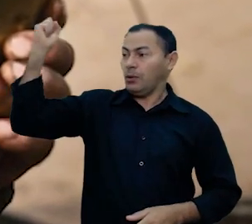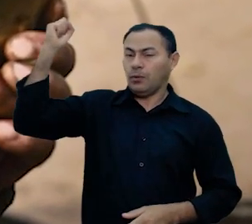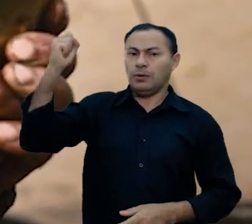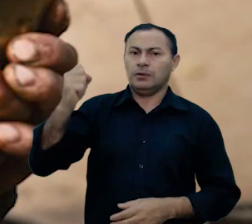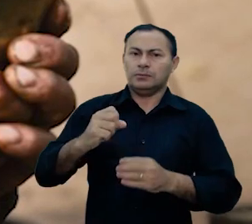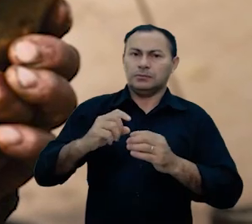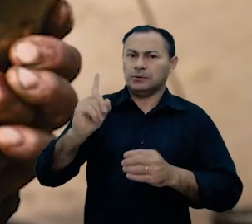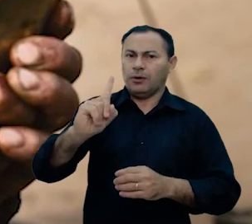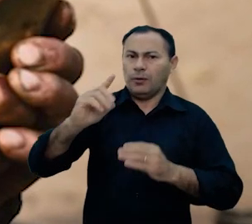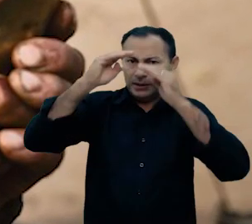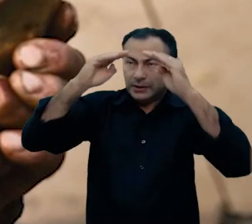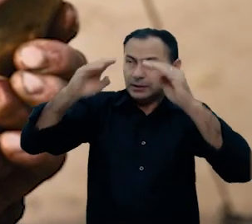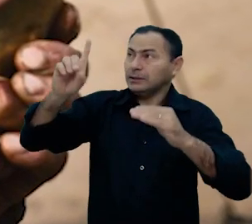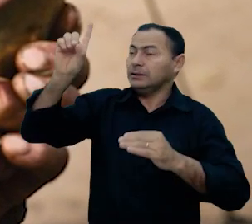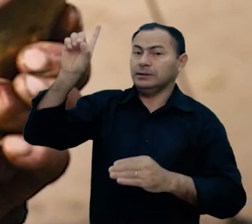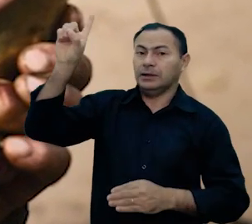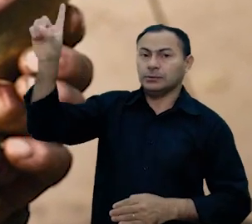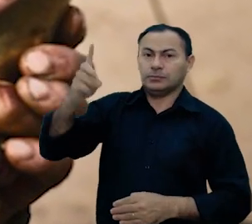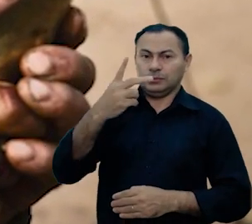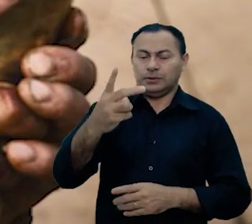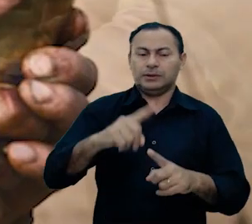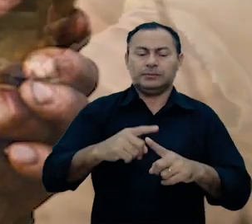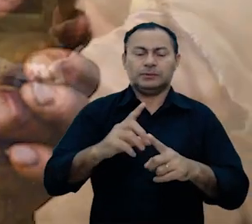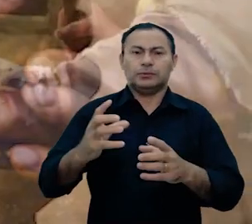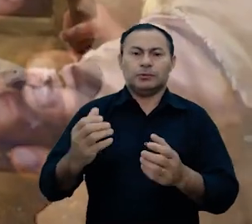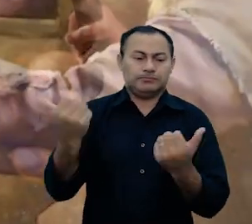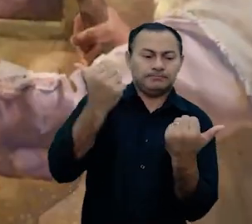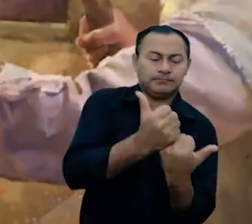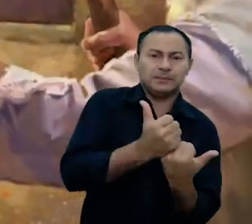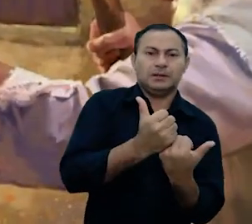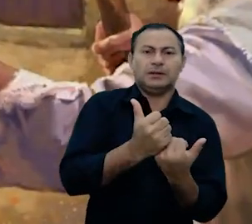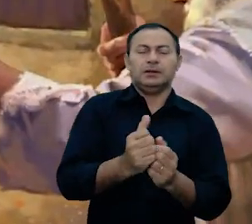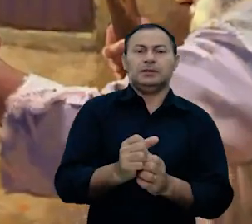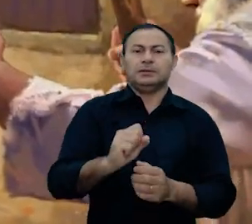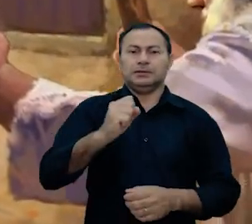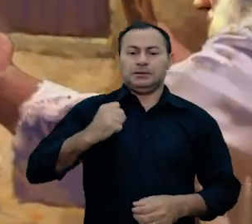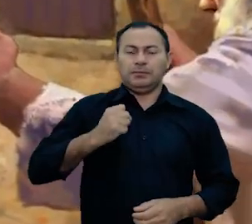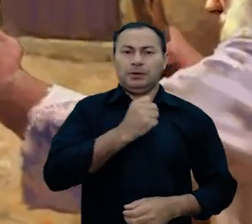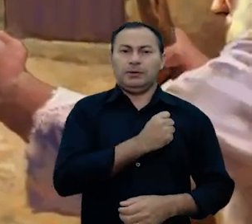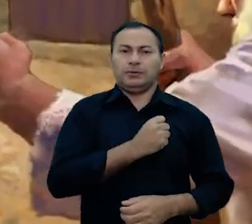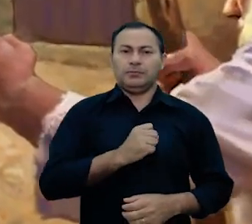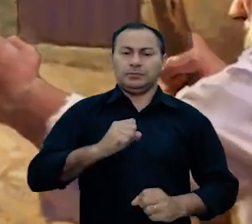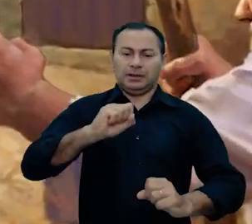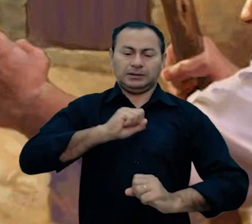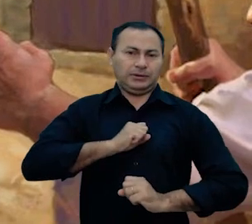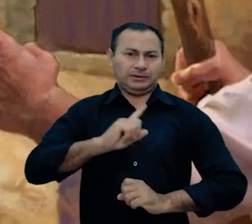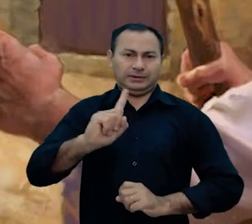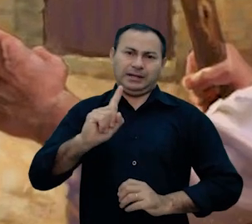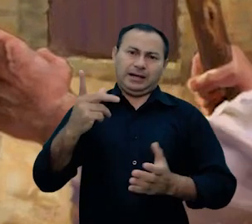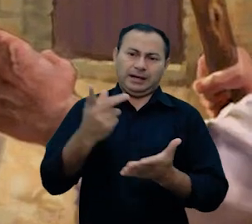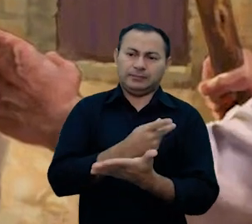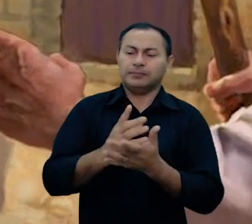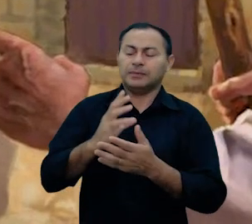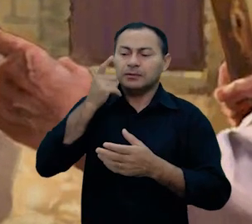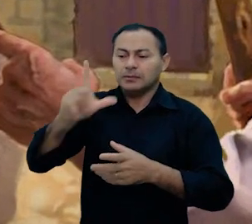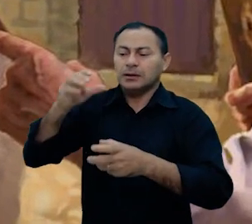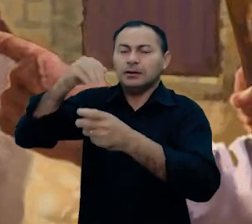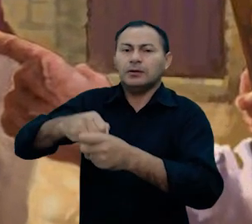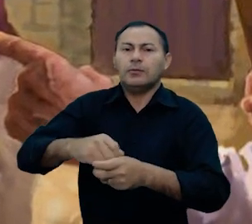lugar de Samuel como sacerdote, o que era errado. Depois, quando recebeu ordens para exterminar a nação dos